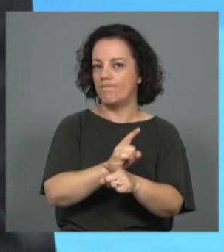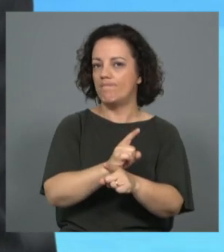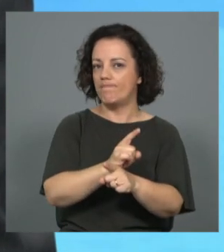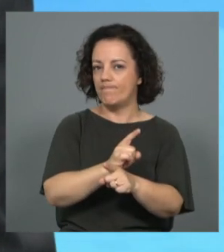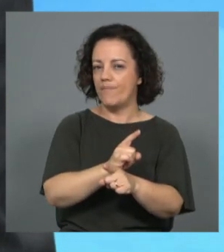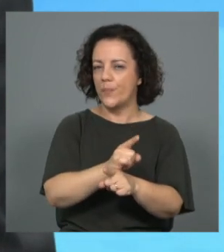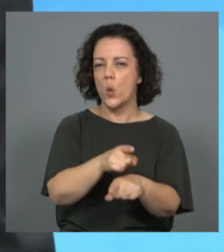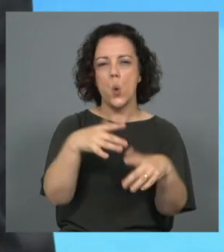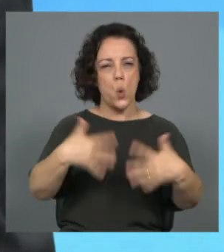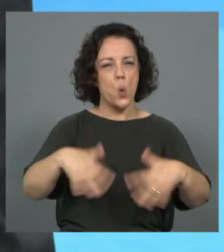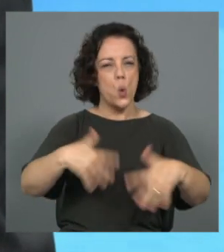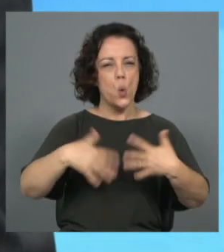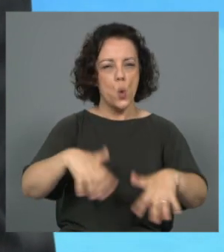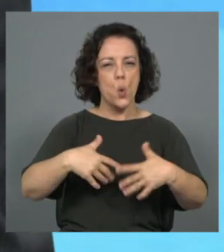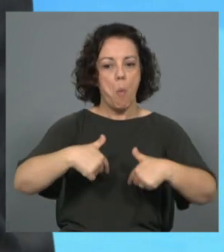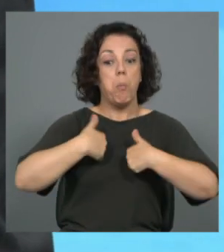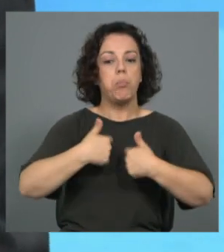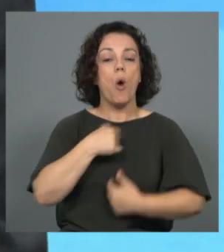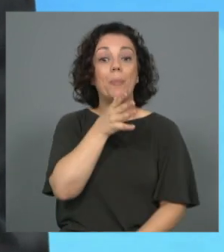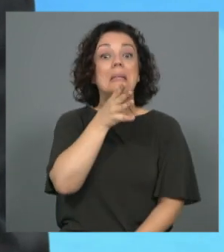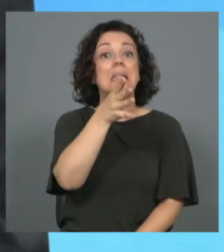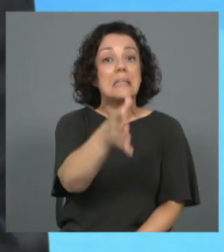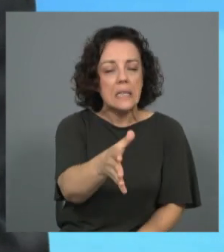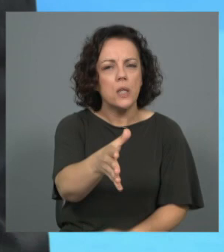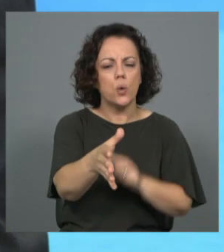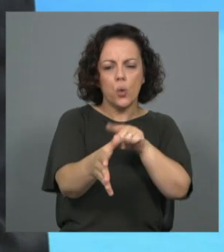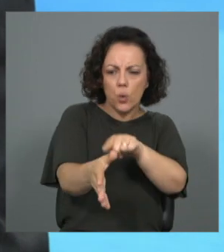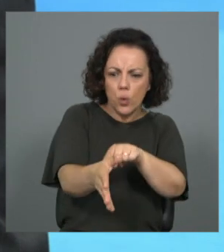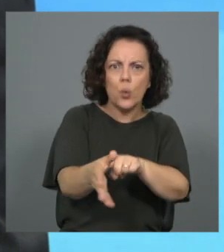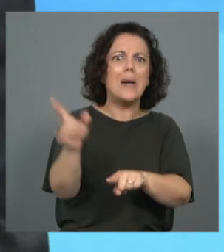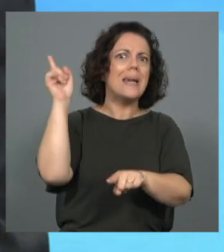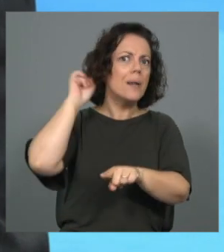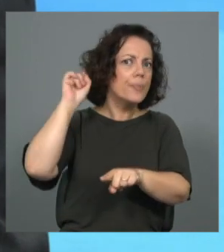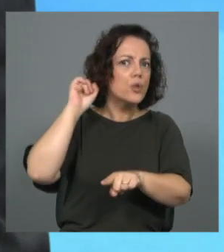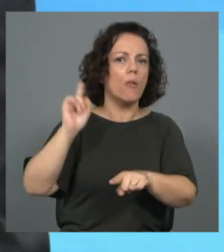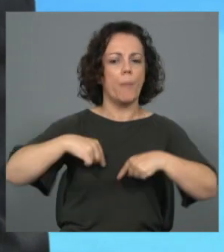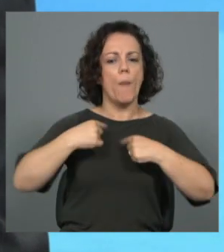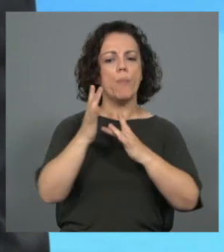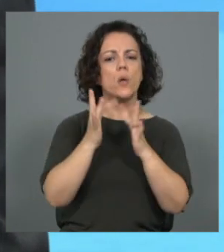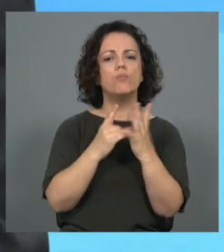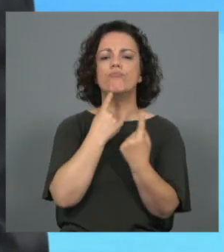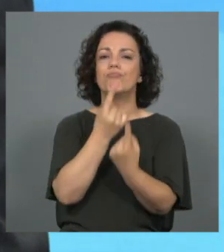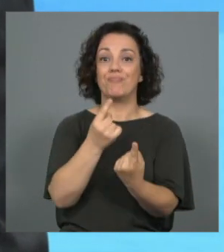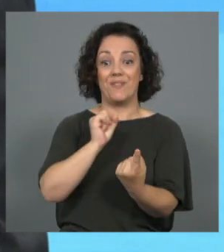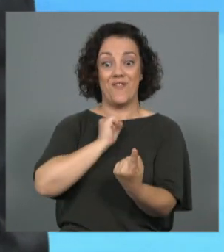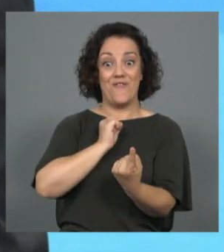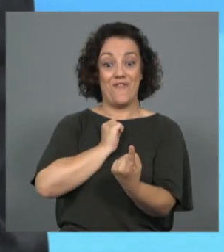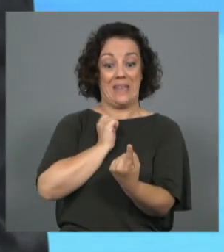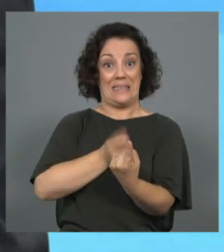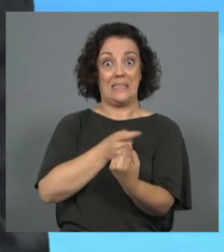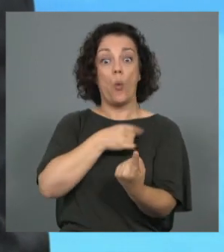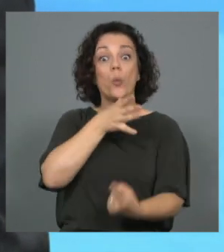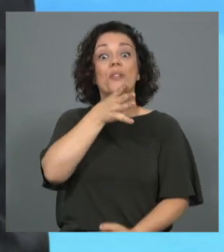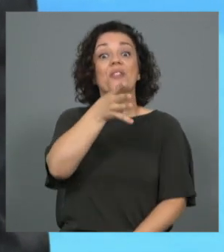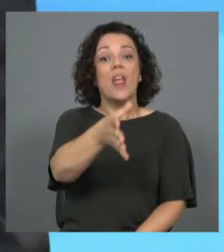Dá muita importância à sua palavra, porque ele identifica essa sua palavra com o seu projeto de